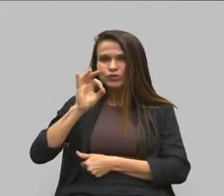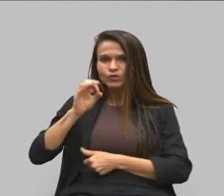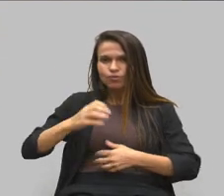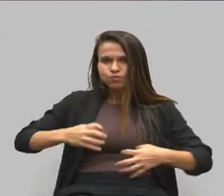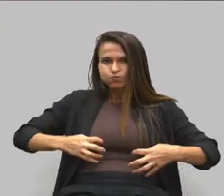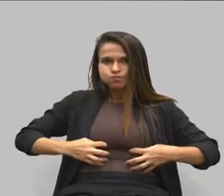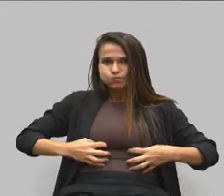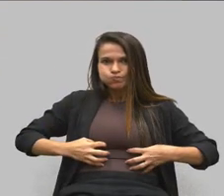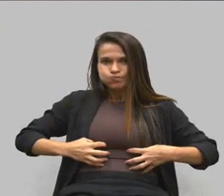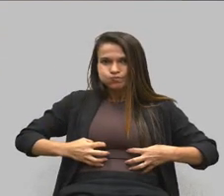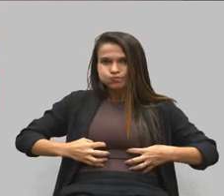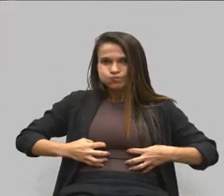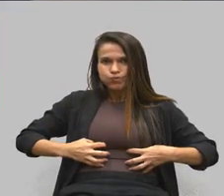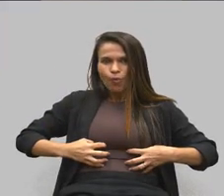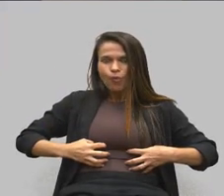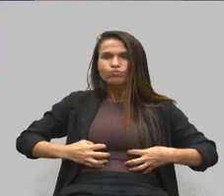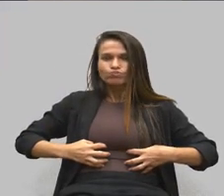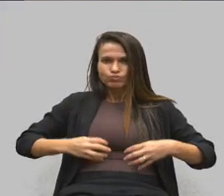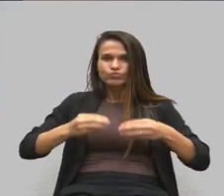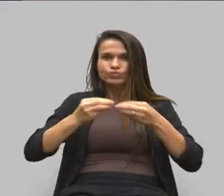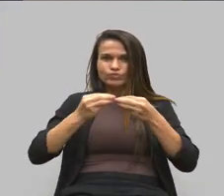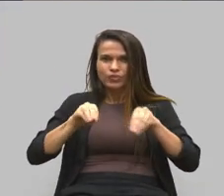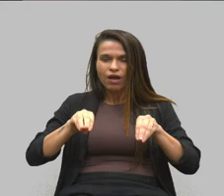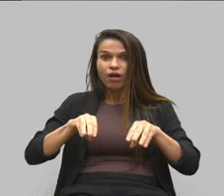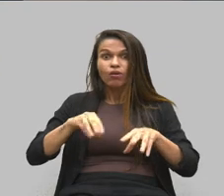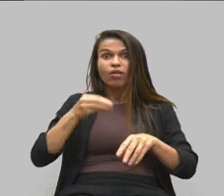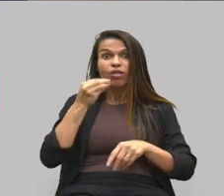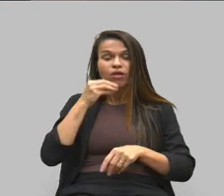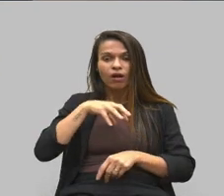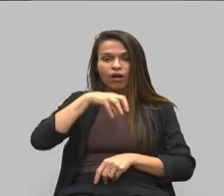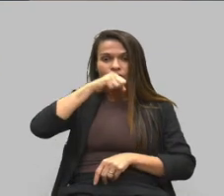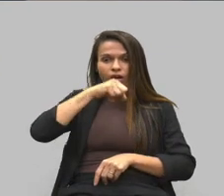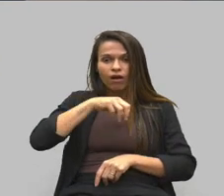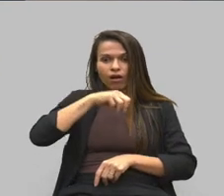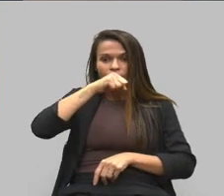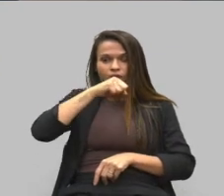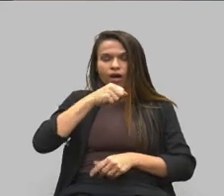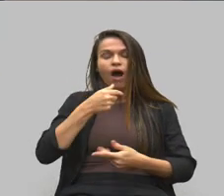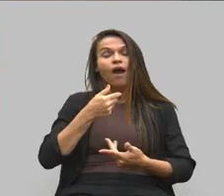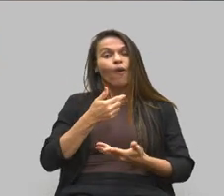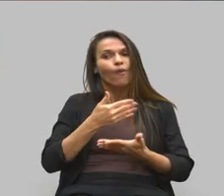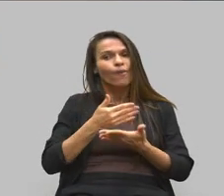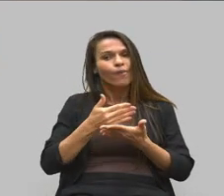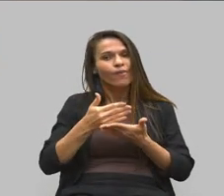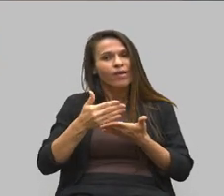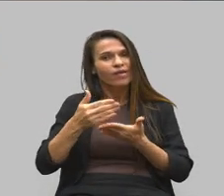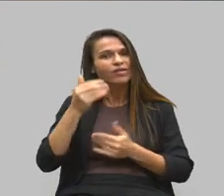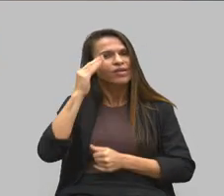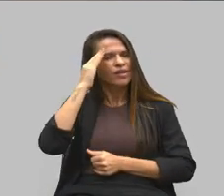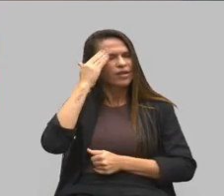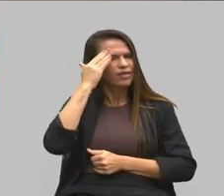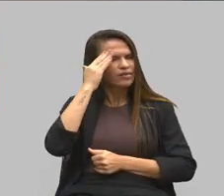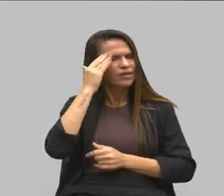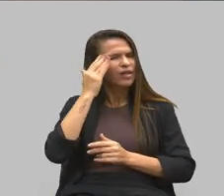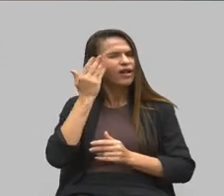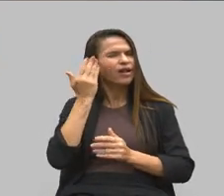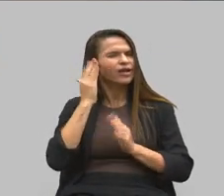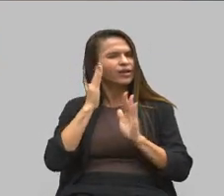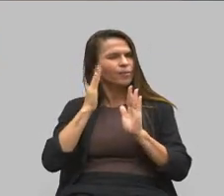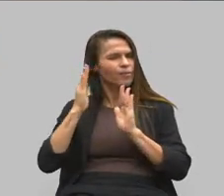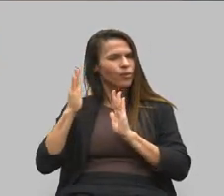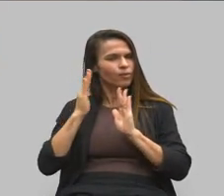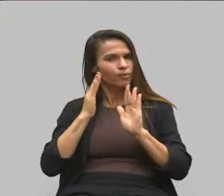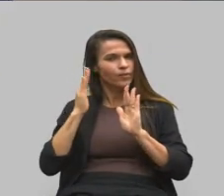pu eu precisava puxava ele não vinha ali eu comecei a entender naquele momento que que